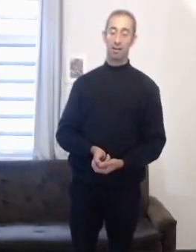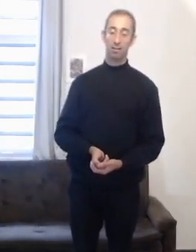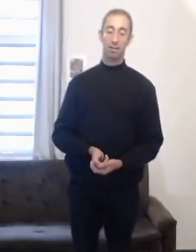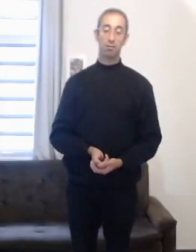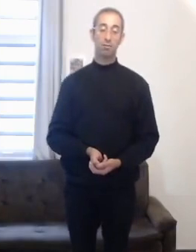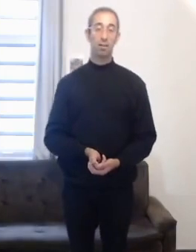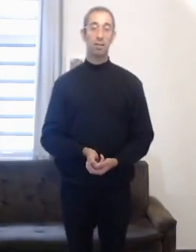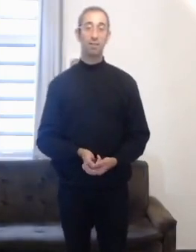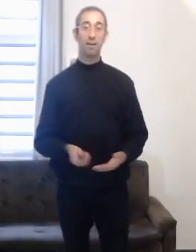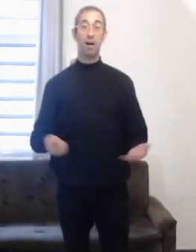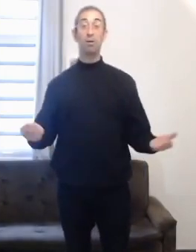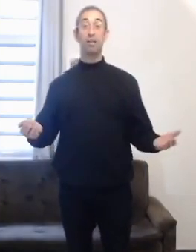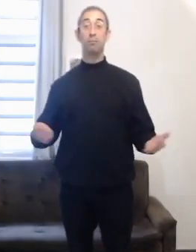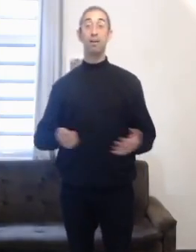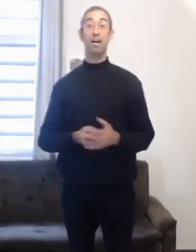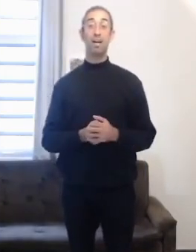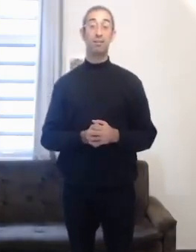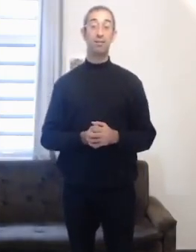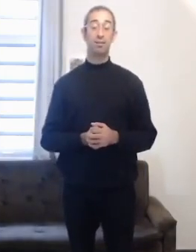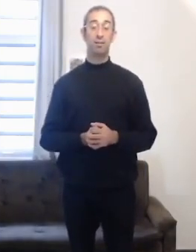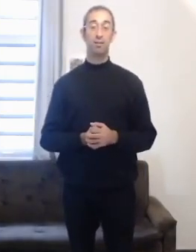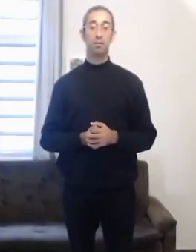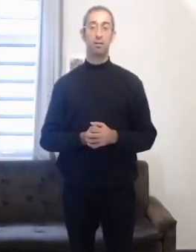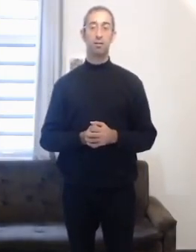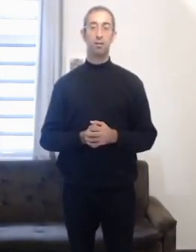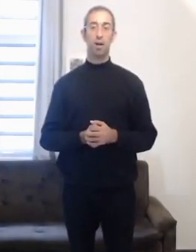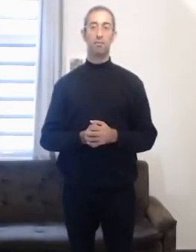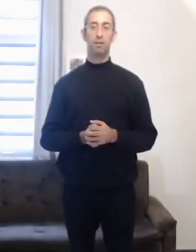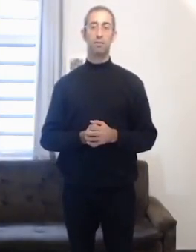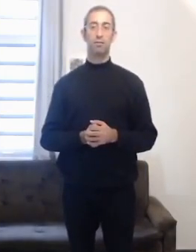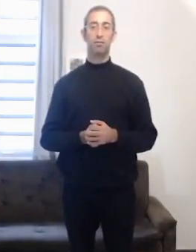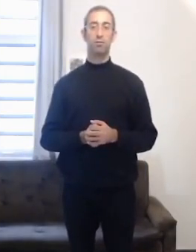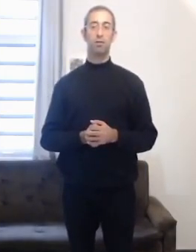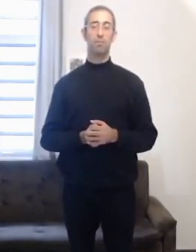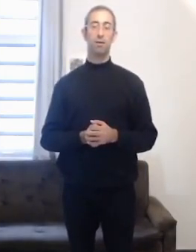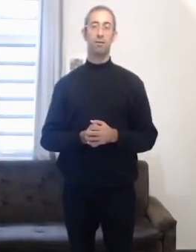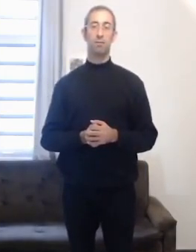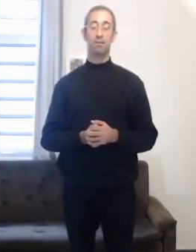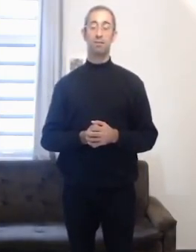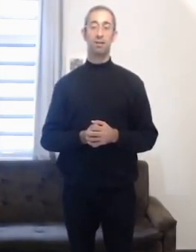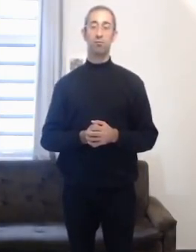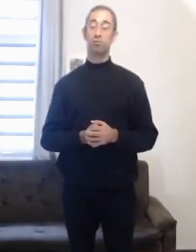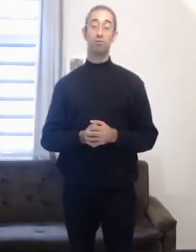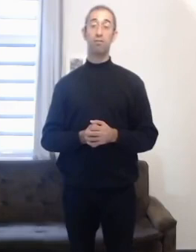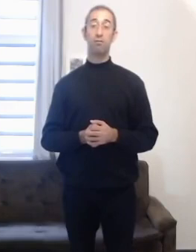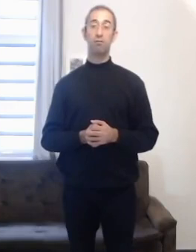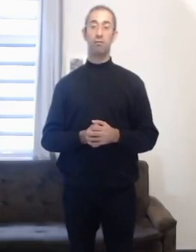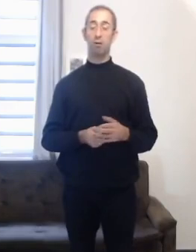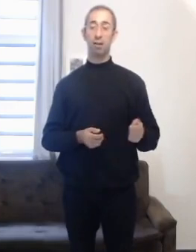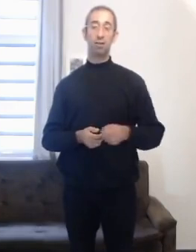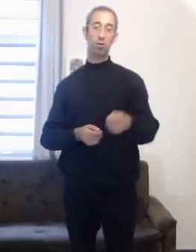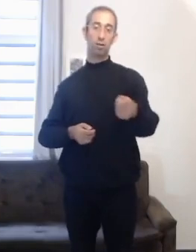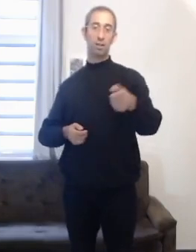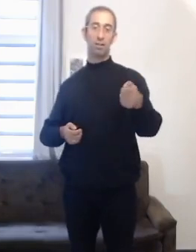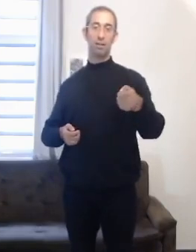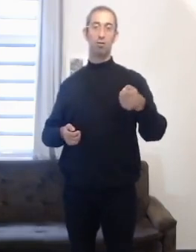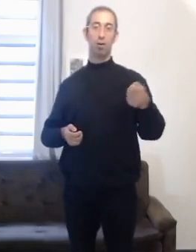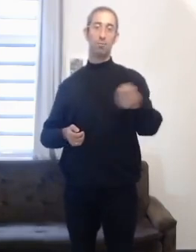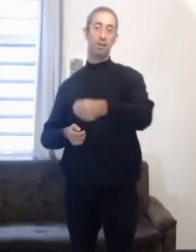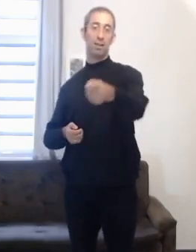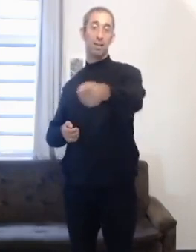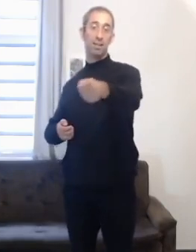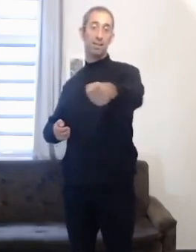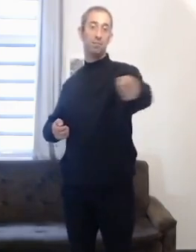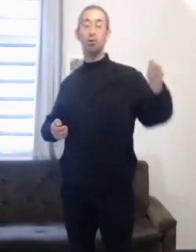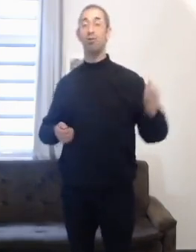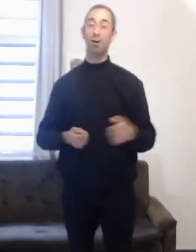chega lá andando, você vê a rua tá molhada. Aí pensa, opa, mas Não choveu. Alguém que jogou, que ligou